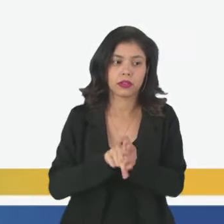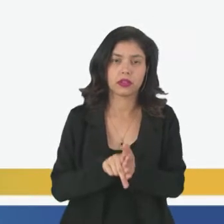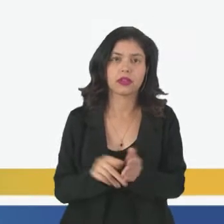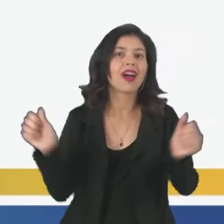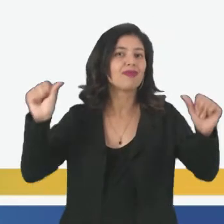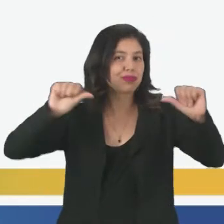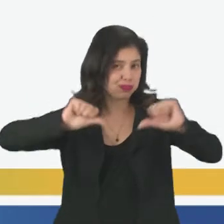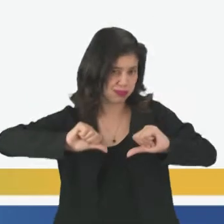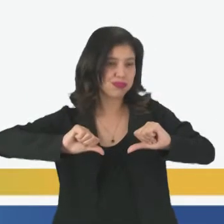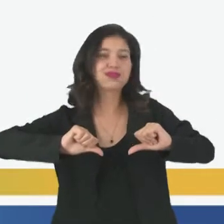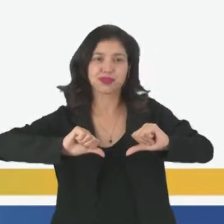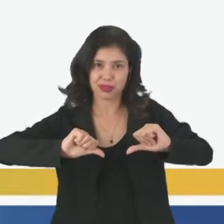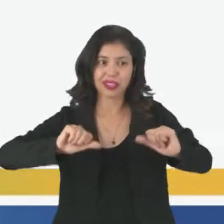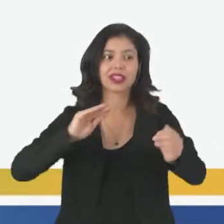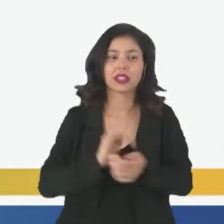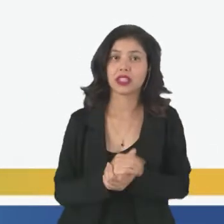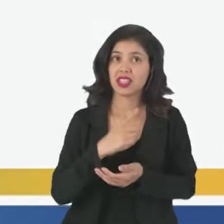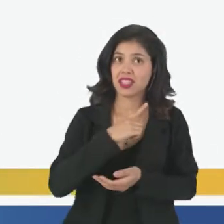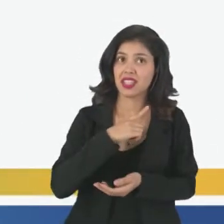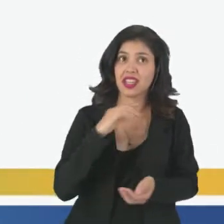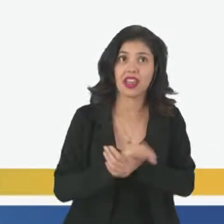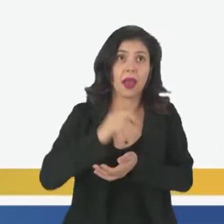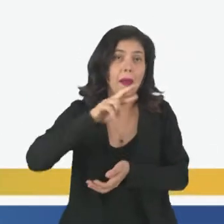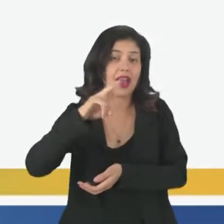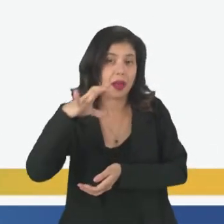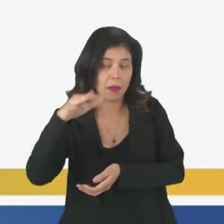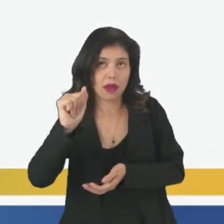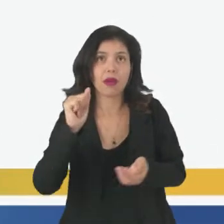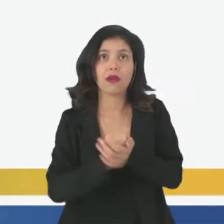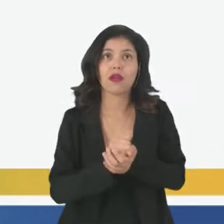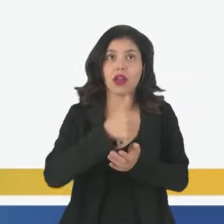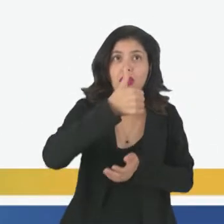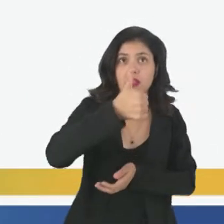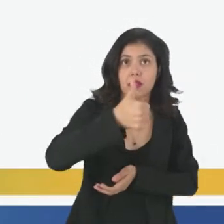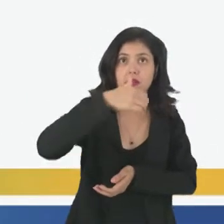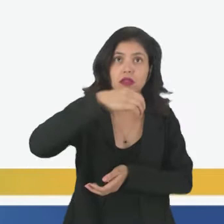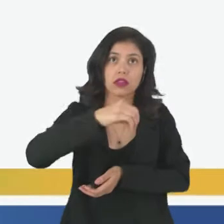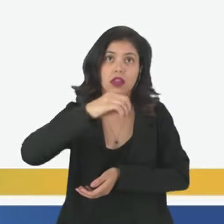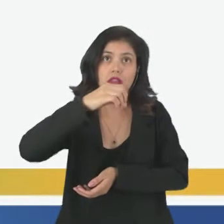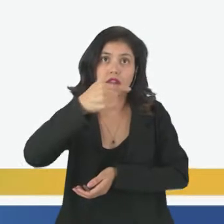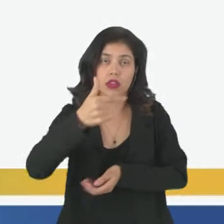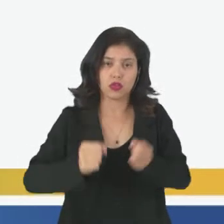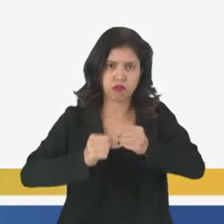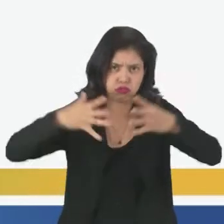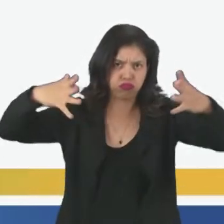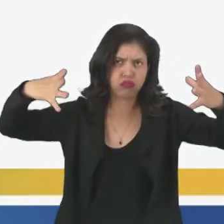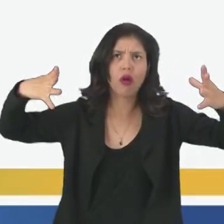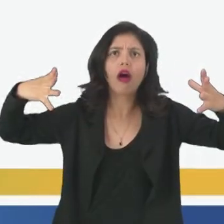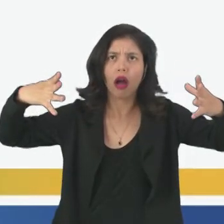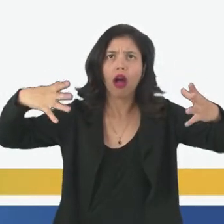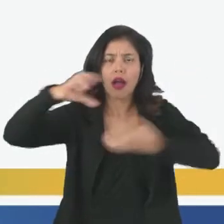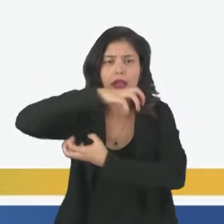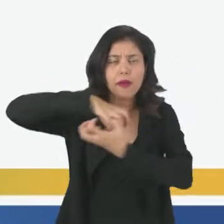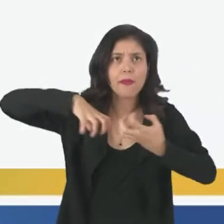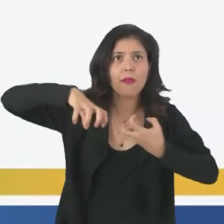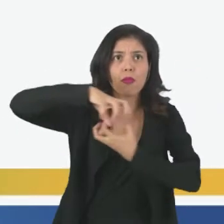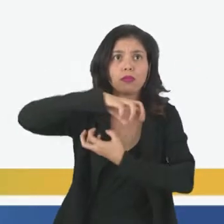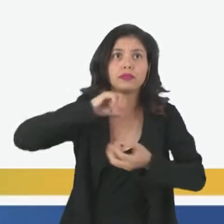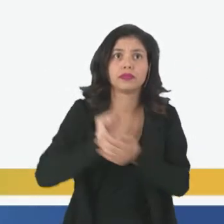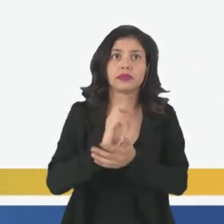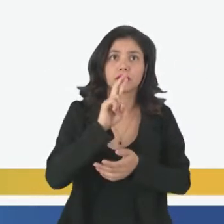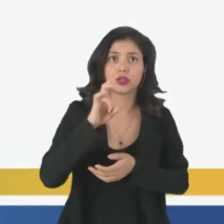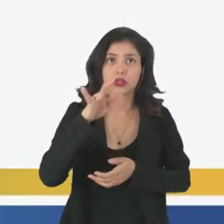Martins, Miragaia, Drauzio e Camargo. No dia 9/7, explodiu a chamada Revolução Constitucionalista